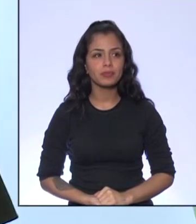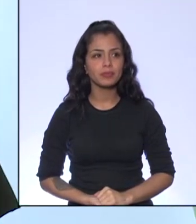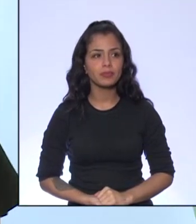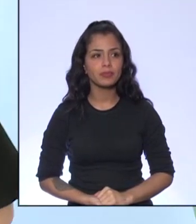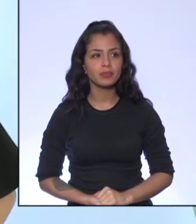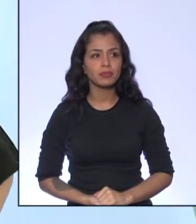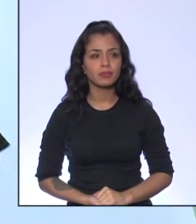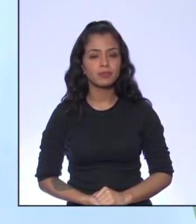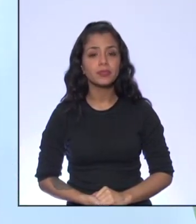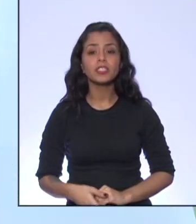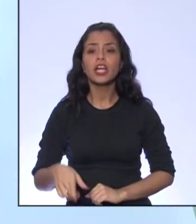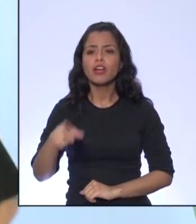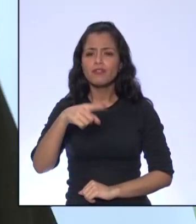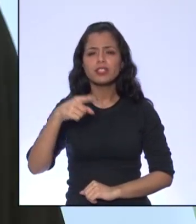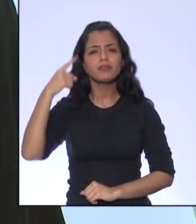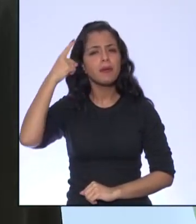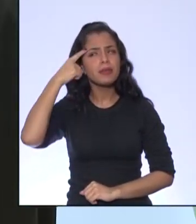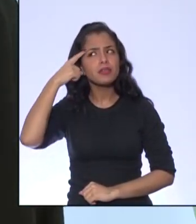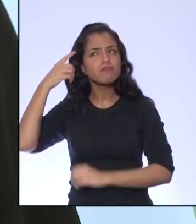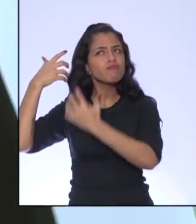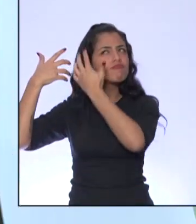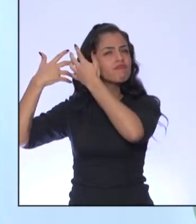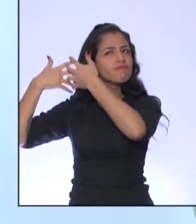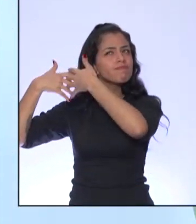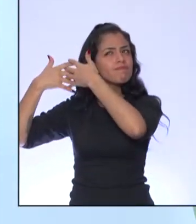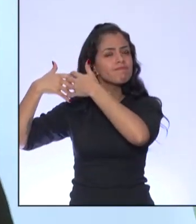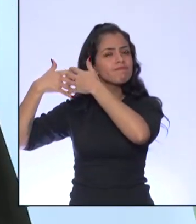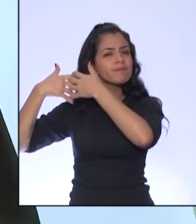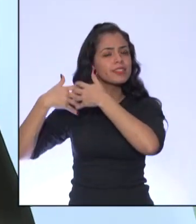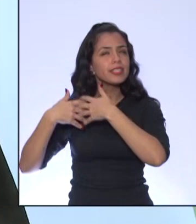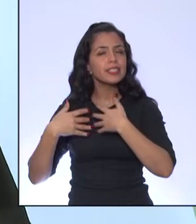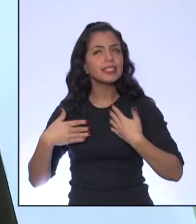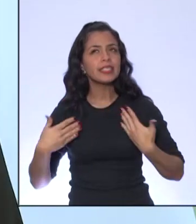Enquanto vocês vão pensando nas respostas,